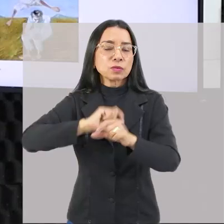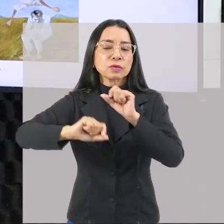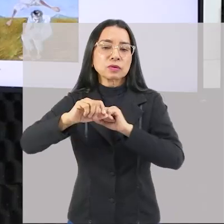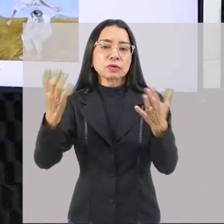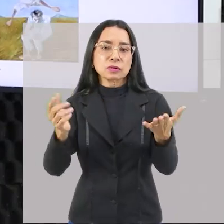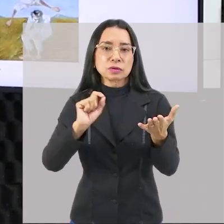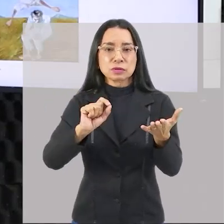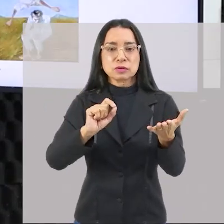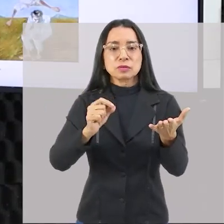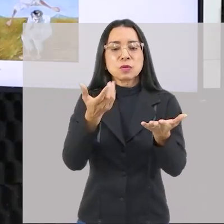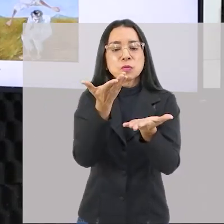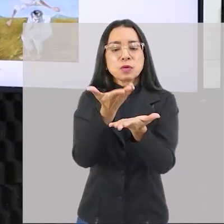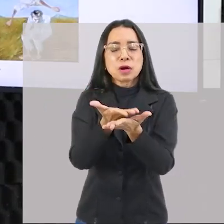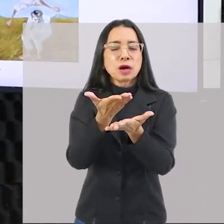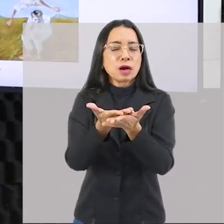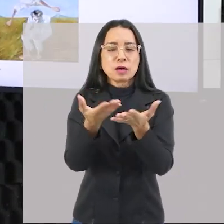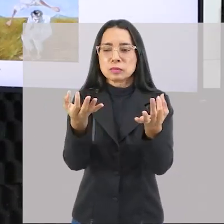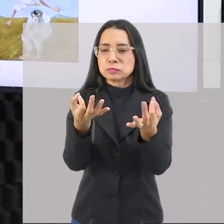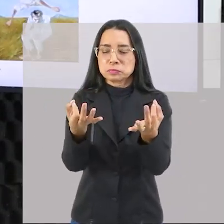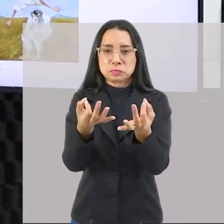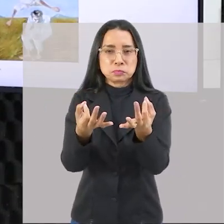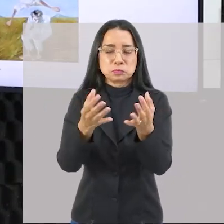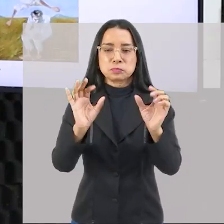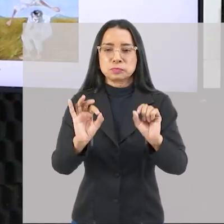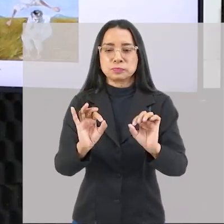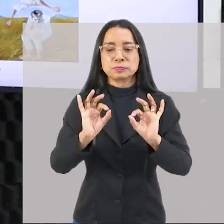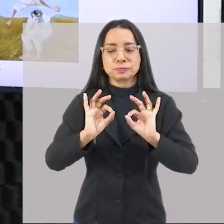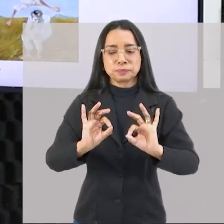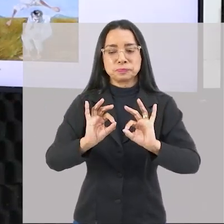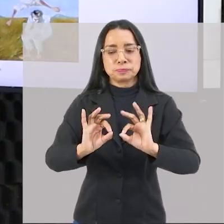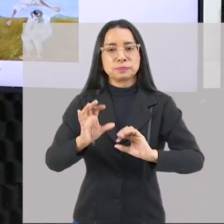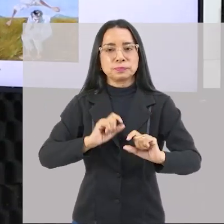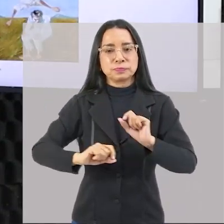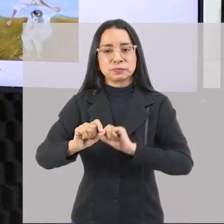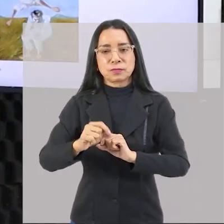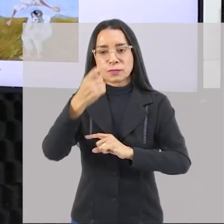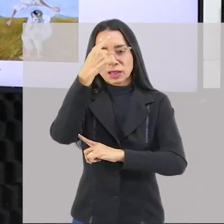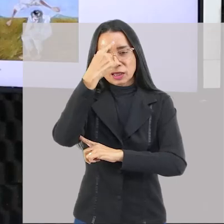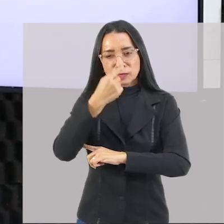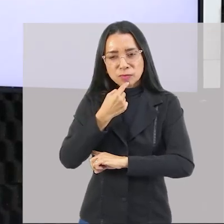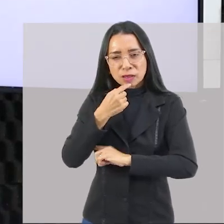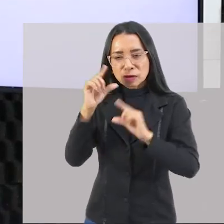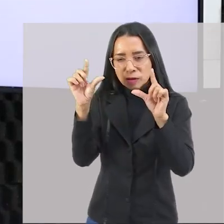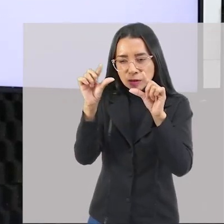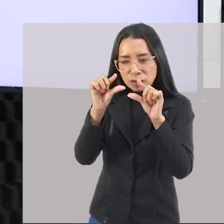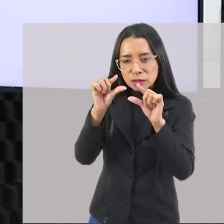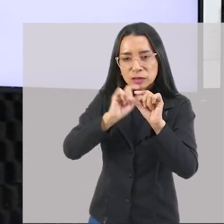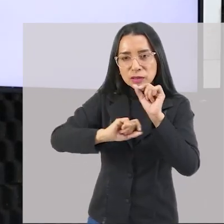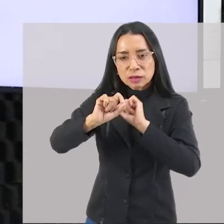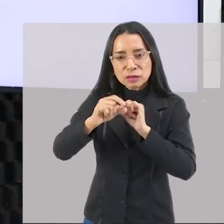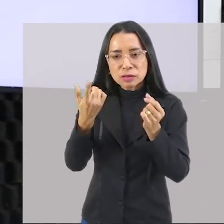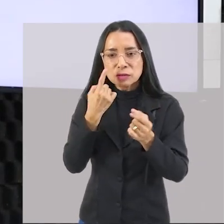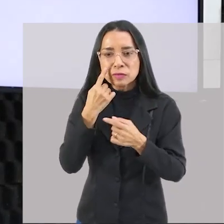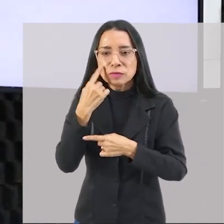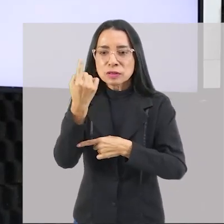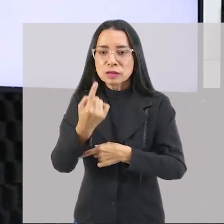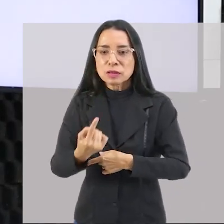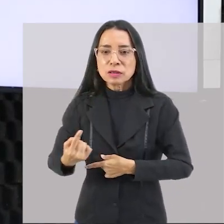assim, uma aula, foi perfeita. E, professor, essas imagens estão muito pequenininhas, vamos dar uma olhada nelas